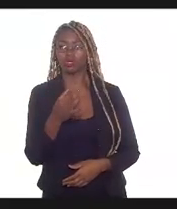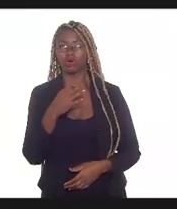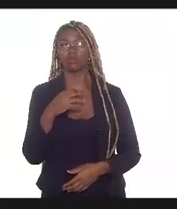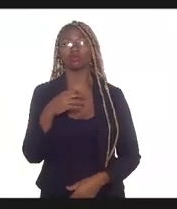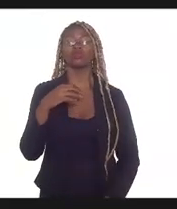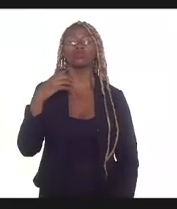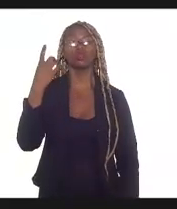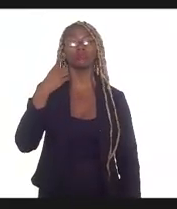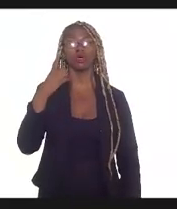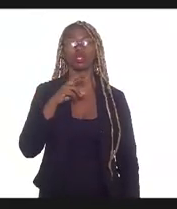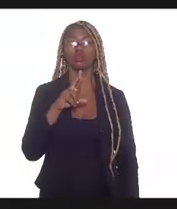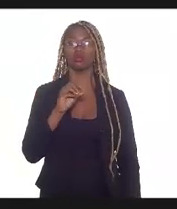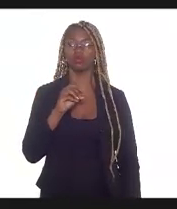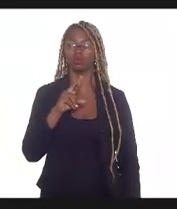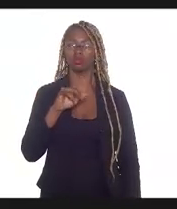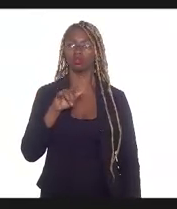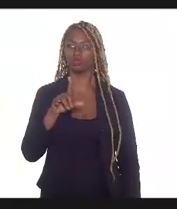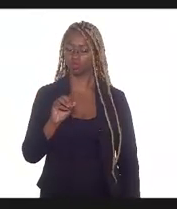favorável...